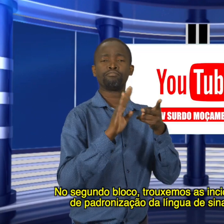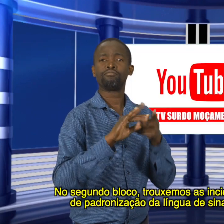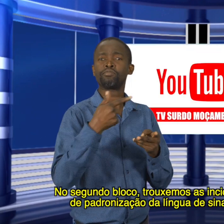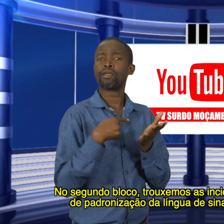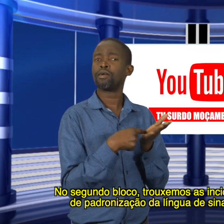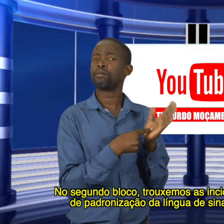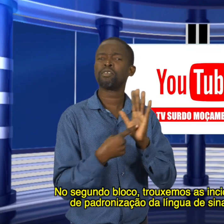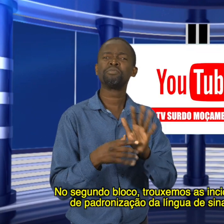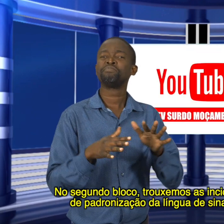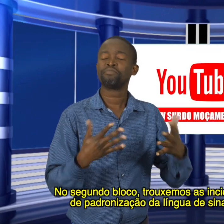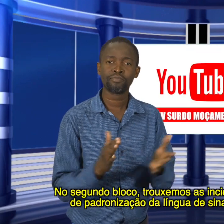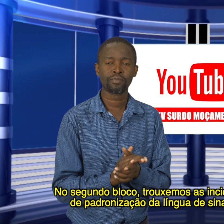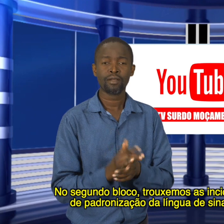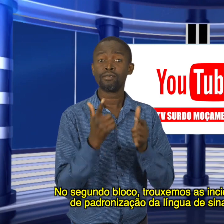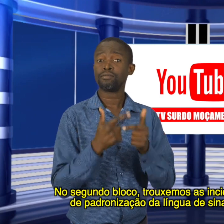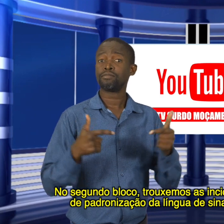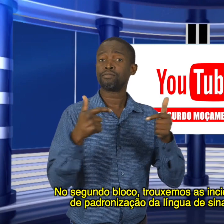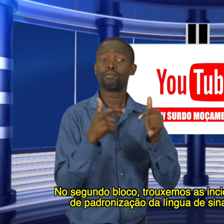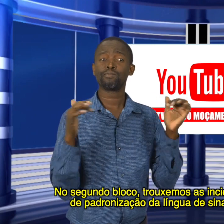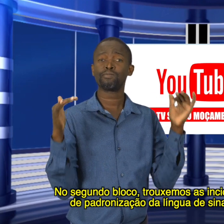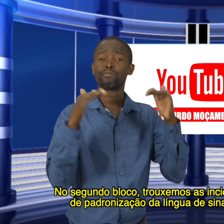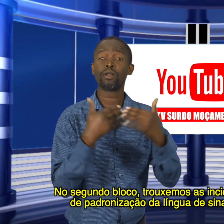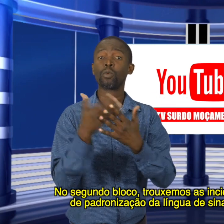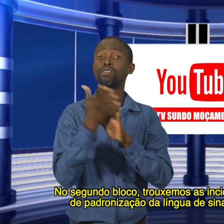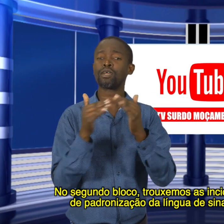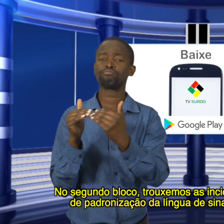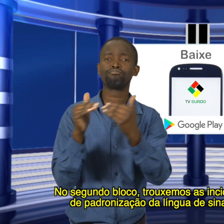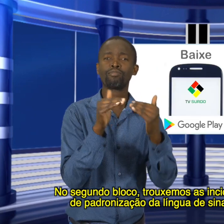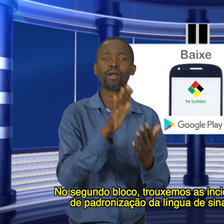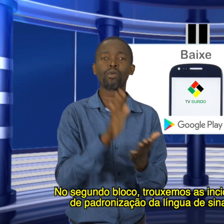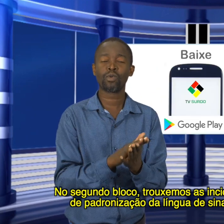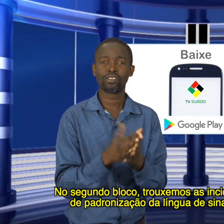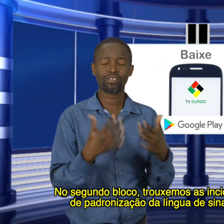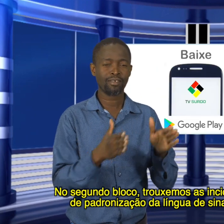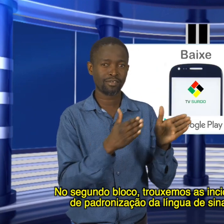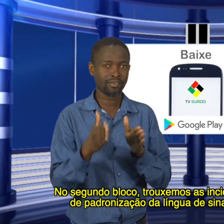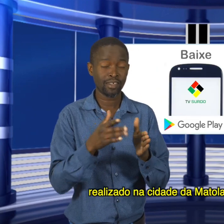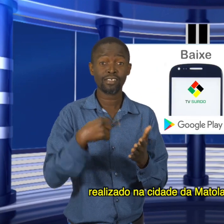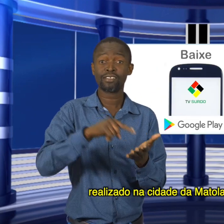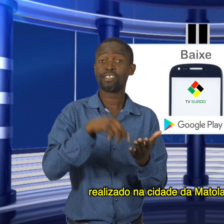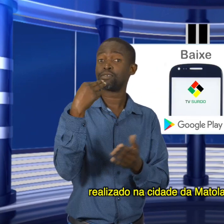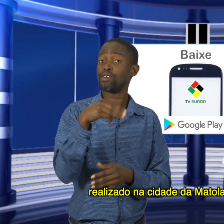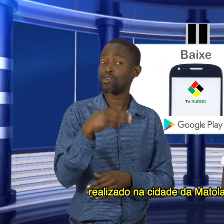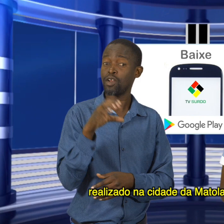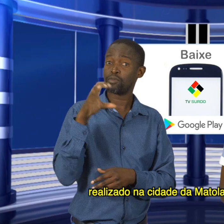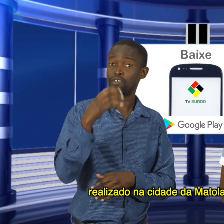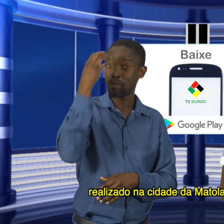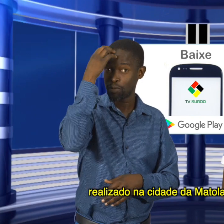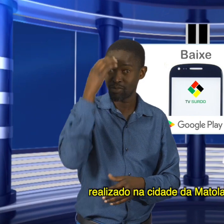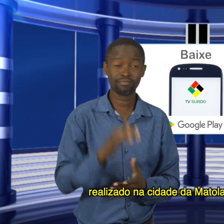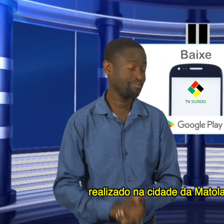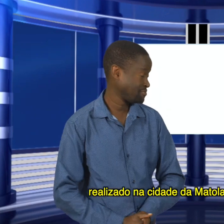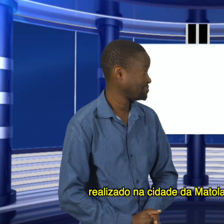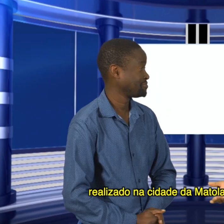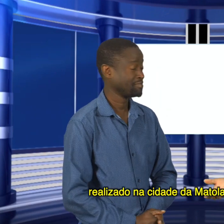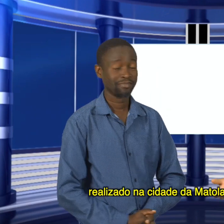trouxemos as incidências do Workshop de Padronização da Língua de Sinês Moçambicana, realizado na cidade